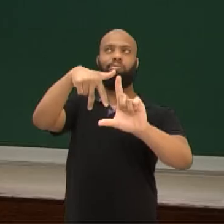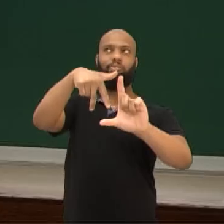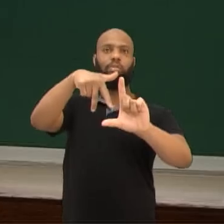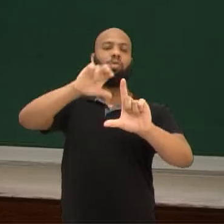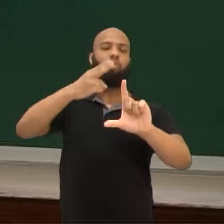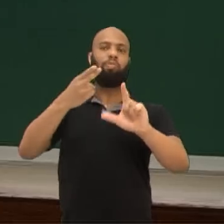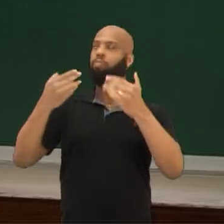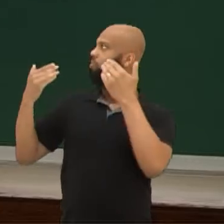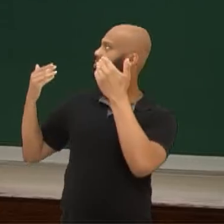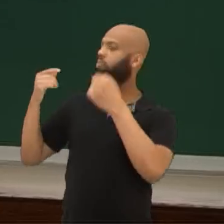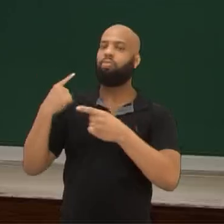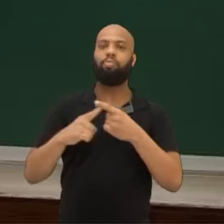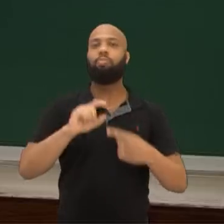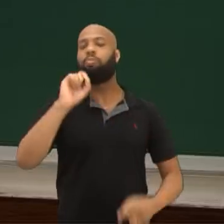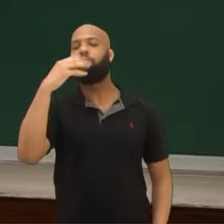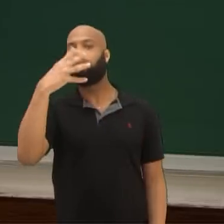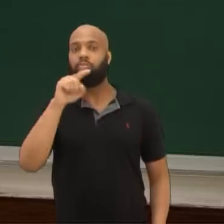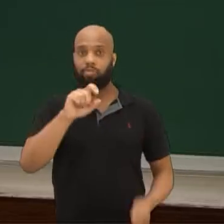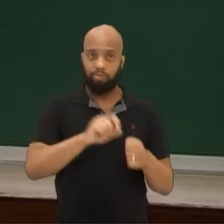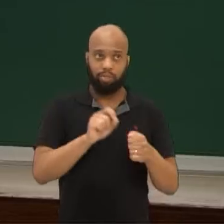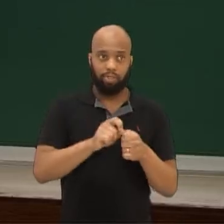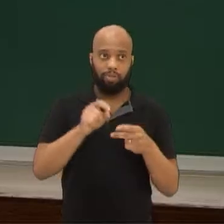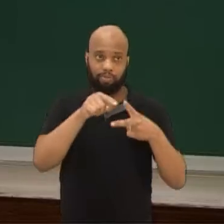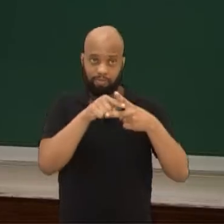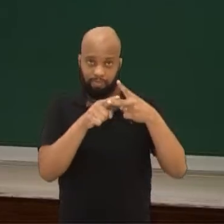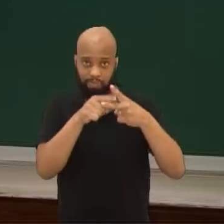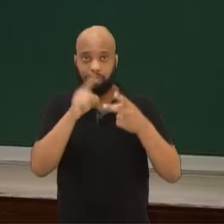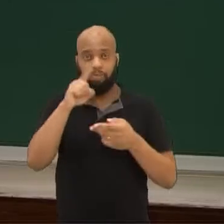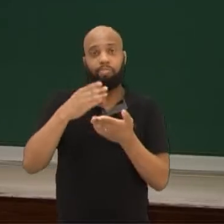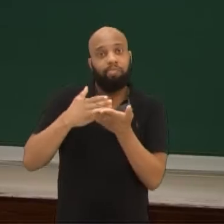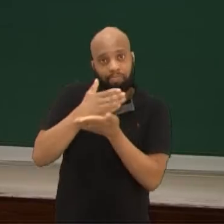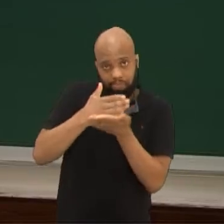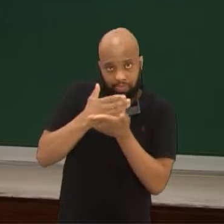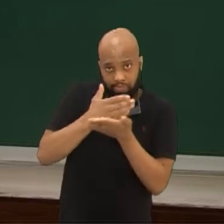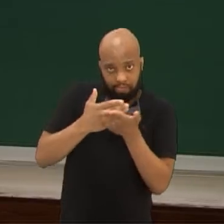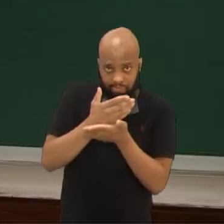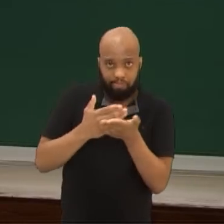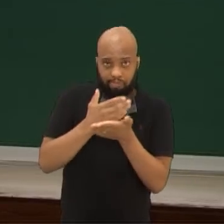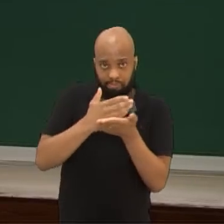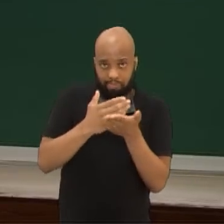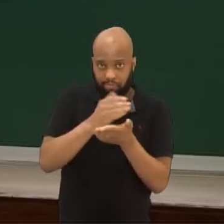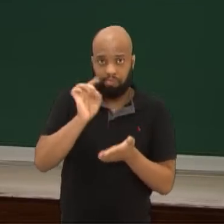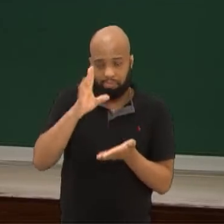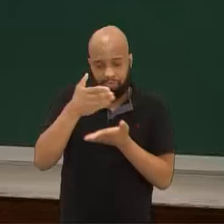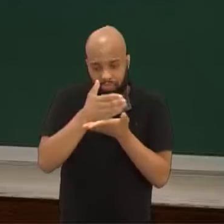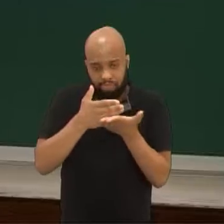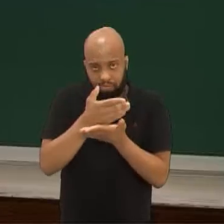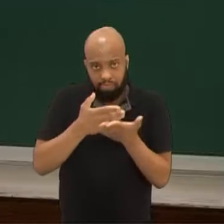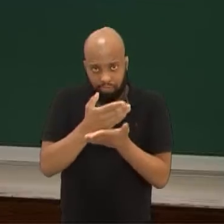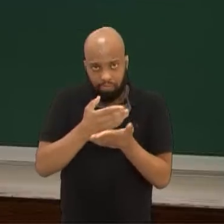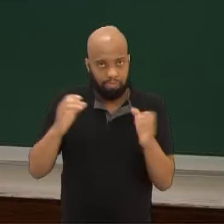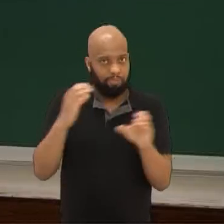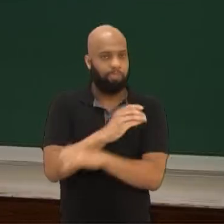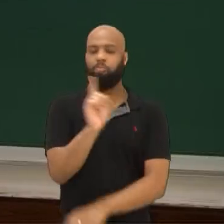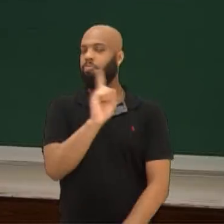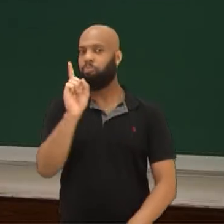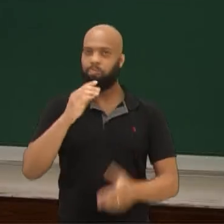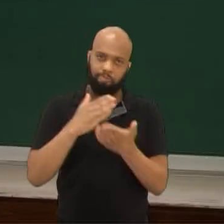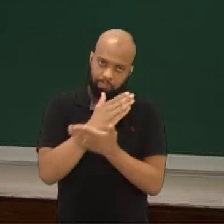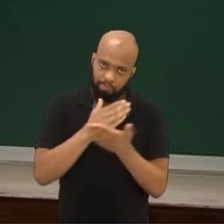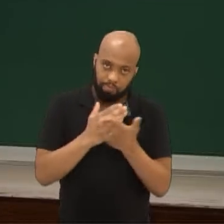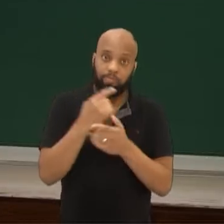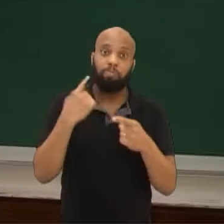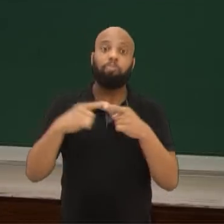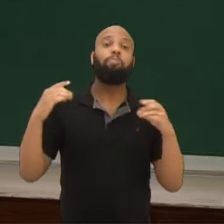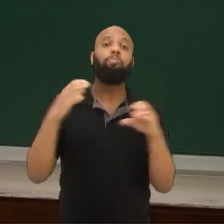dizer isso? Quer dizer que você fez um ângulo de meia volta, já só virou metade da volta completa. A